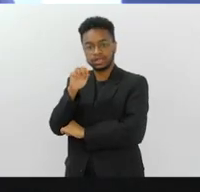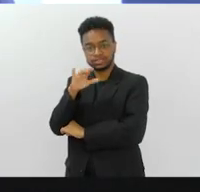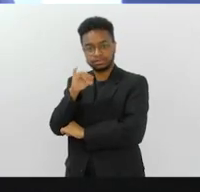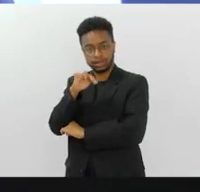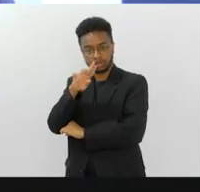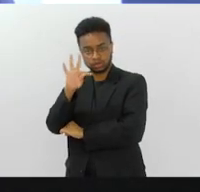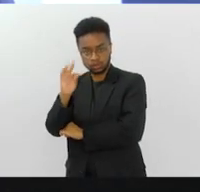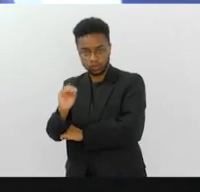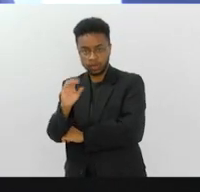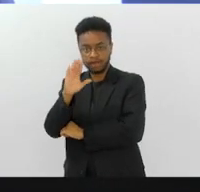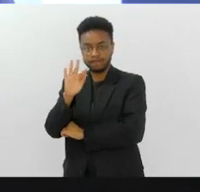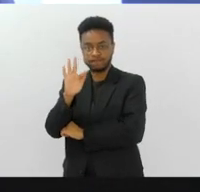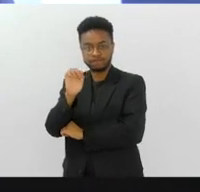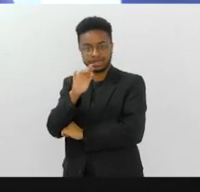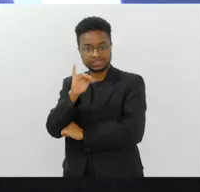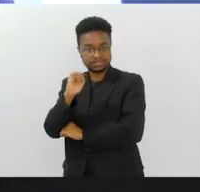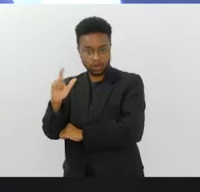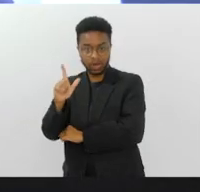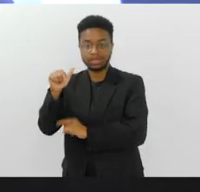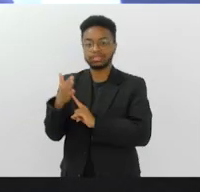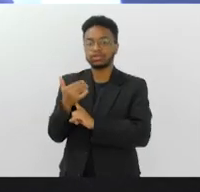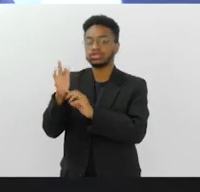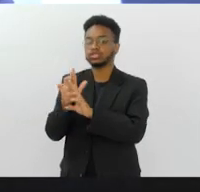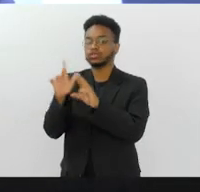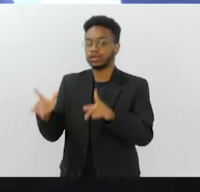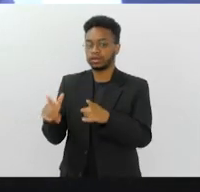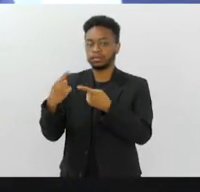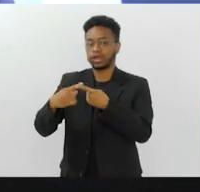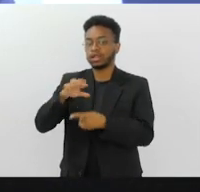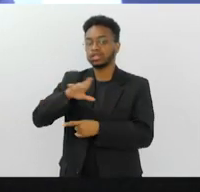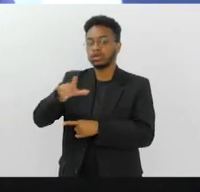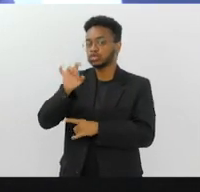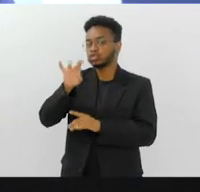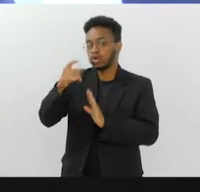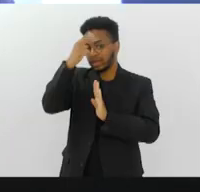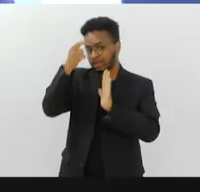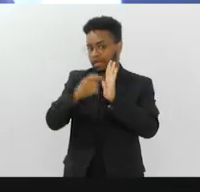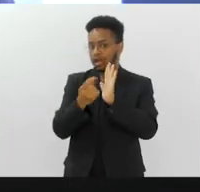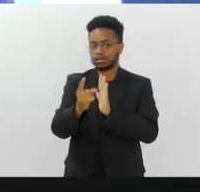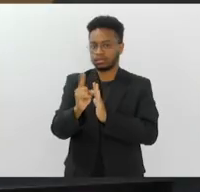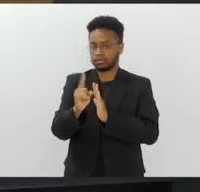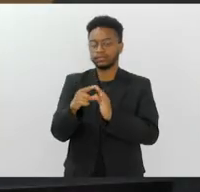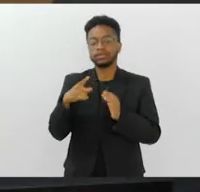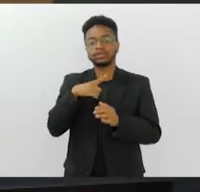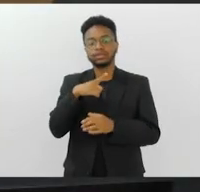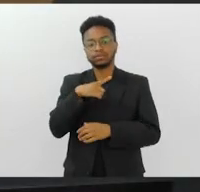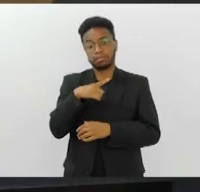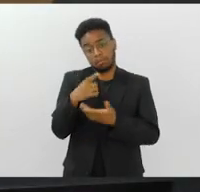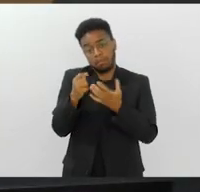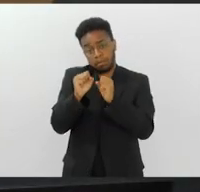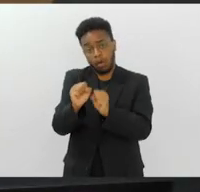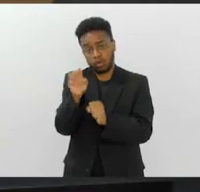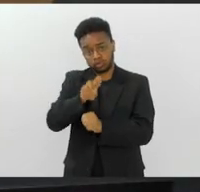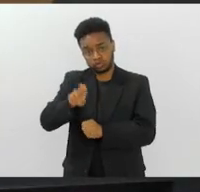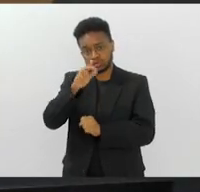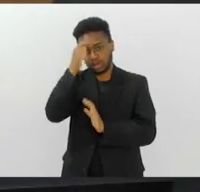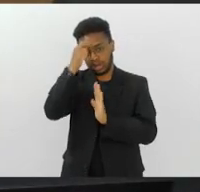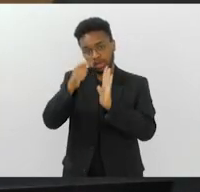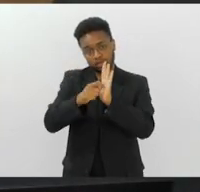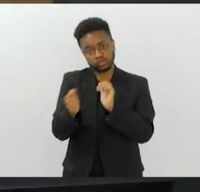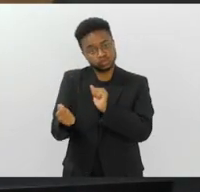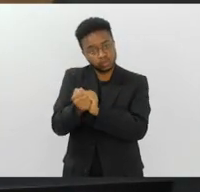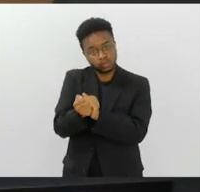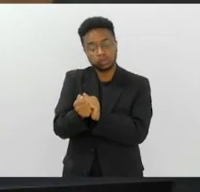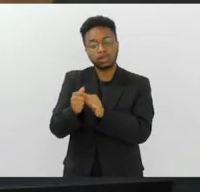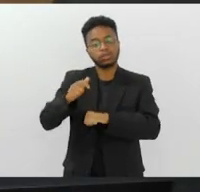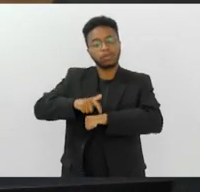prioritariamente uma inteligência artificial Então é bom deixar claro a inteligência artificial ela pode ser utilizada no